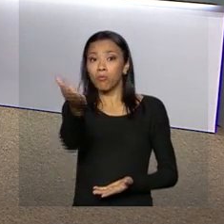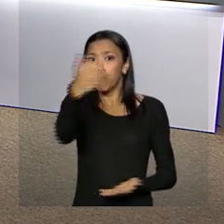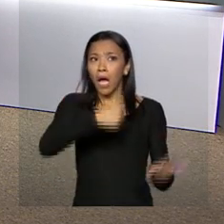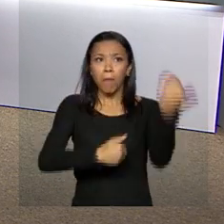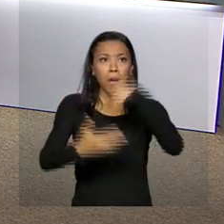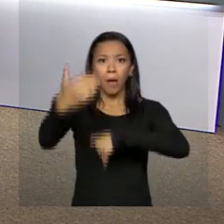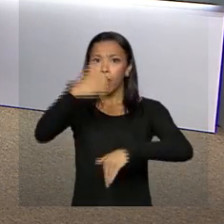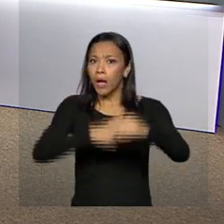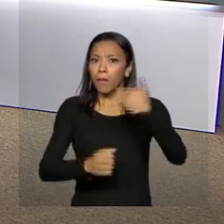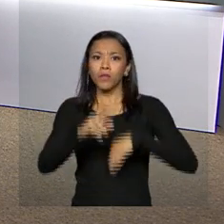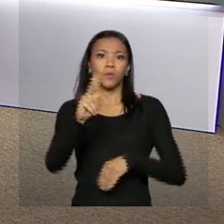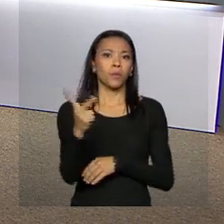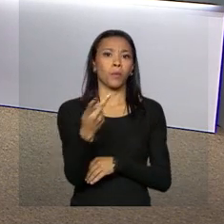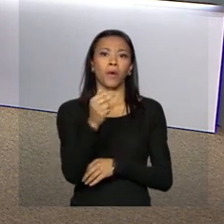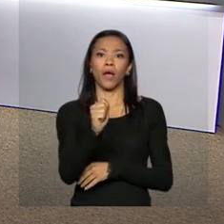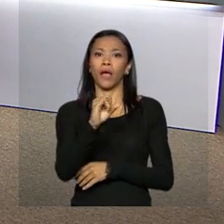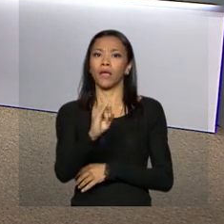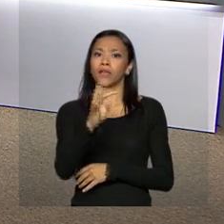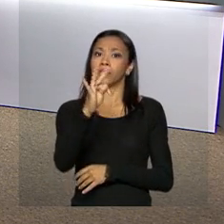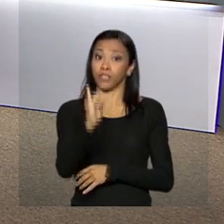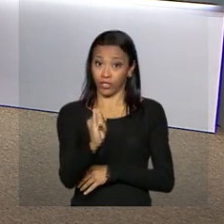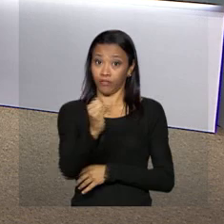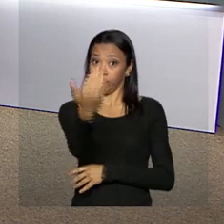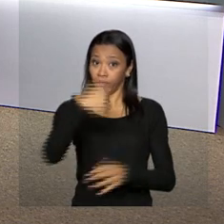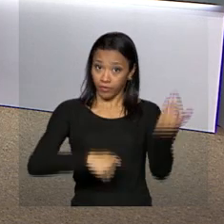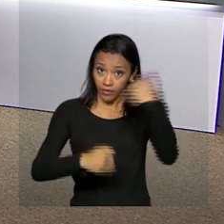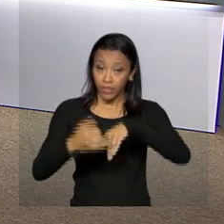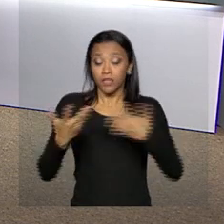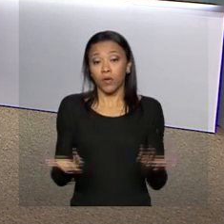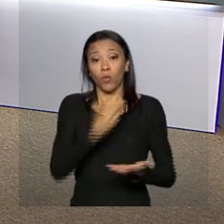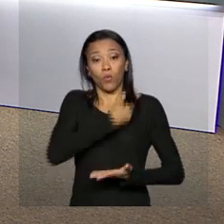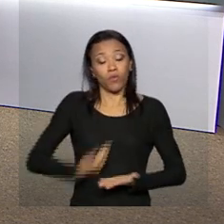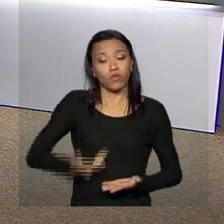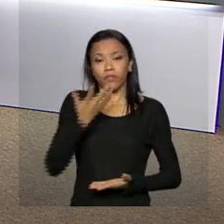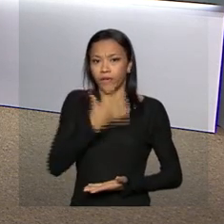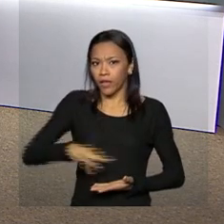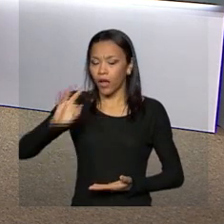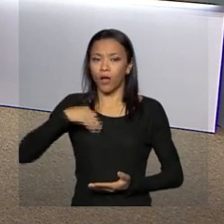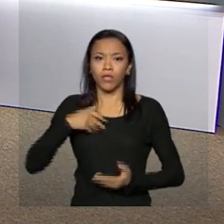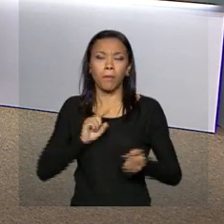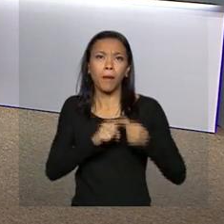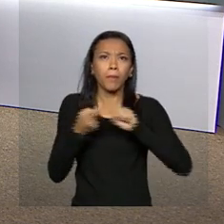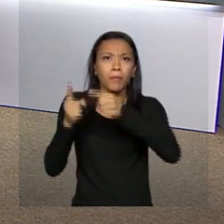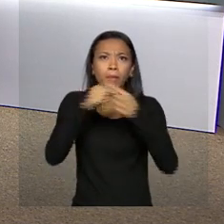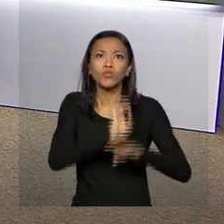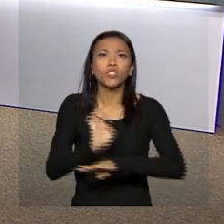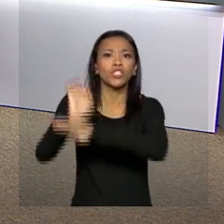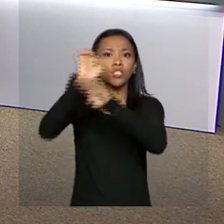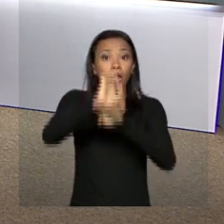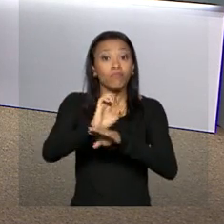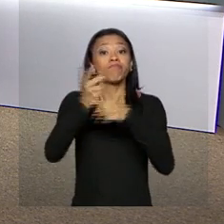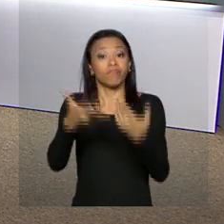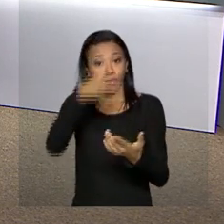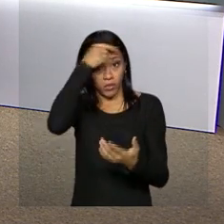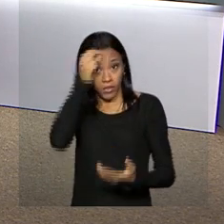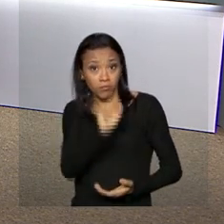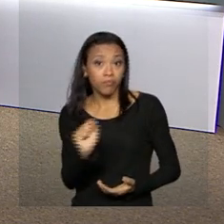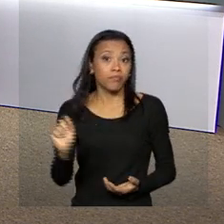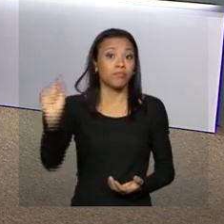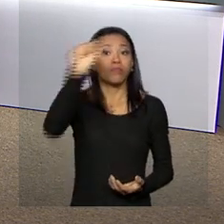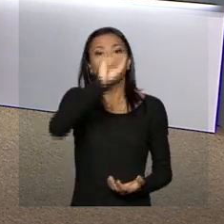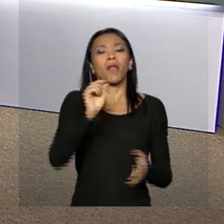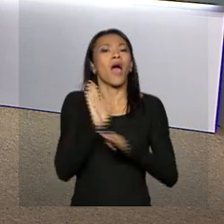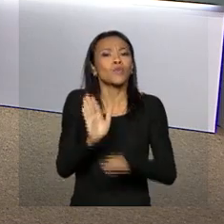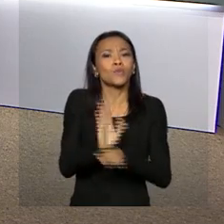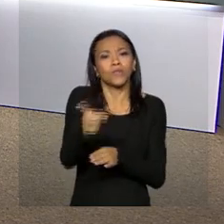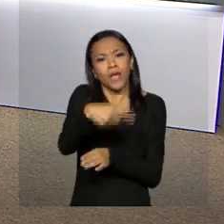haitianos que procuram um lugar para recomeçar a vida. O governo federal tem trabalhado com estados e municípios para acolher essas pessoas e